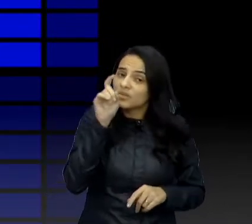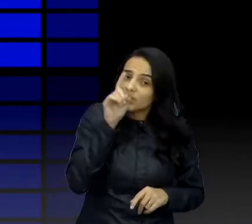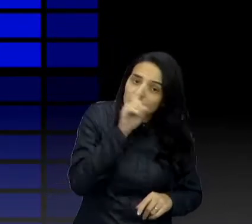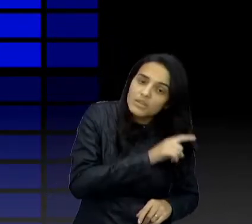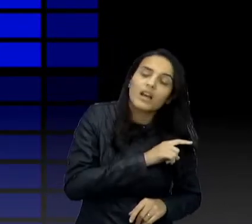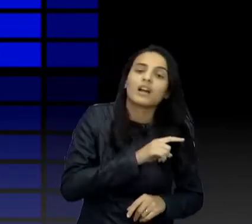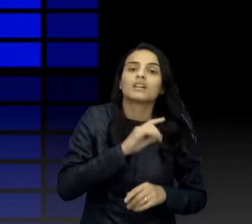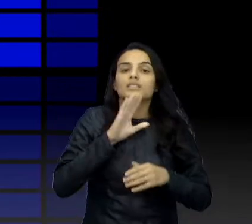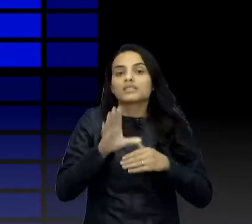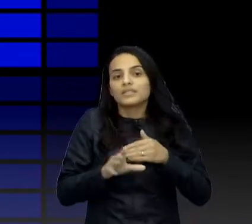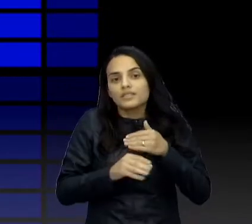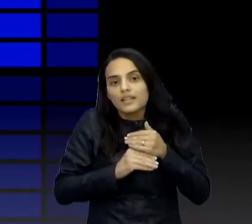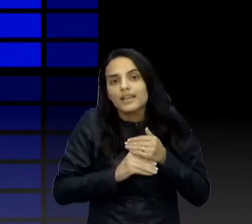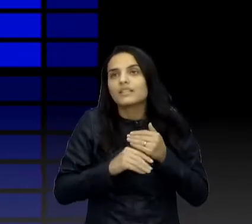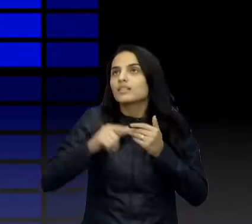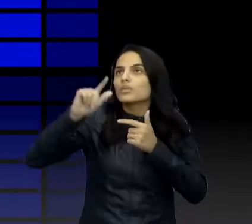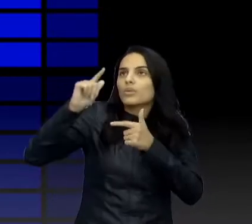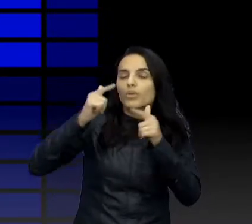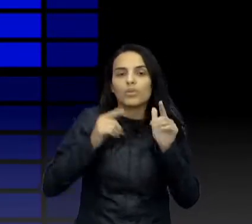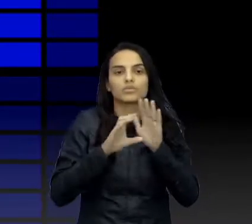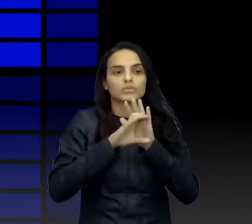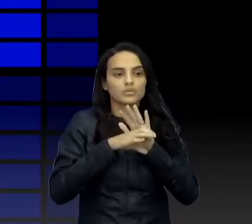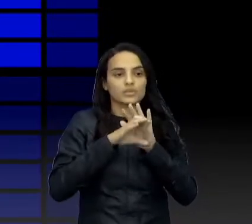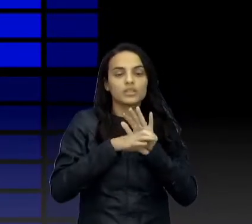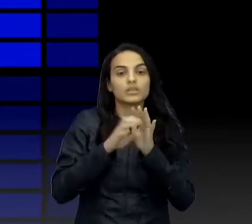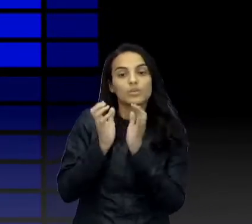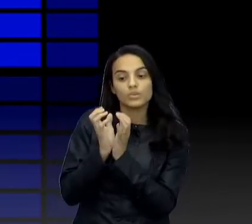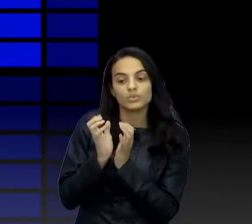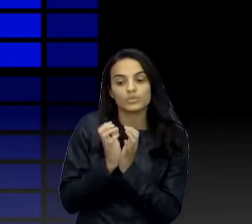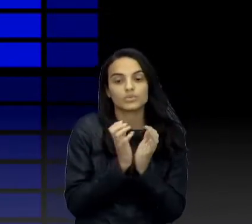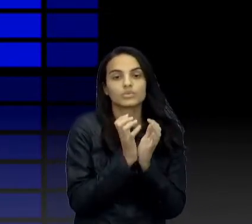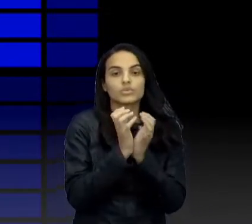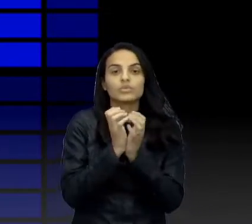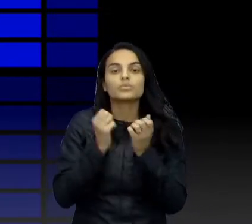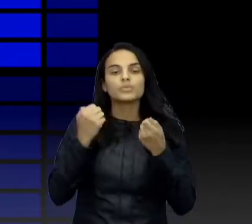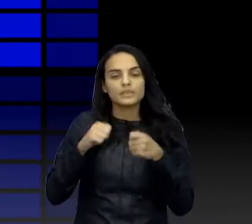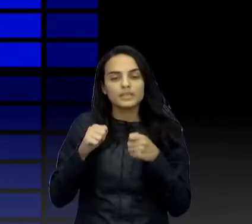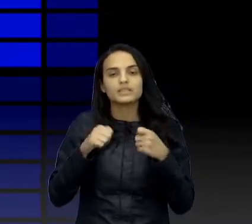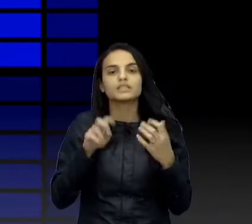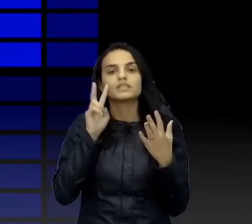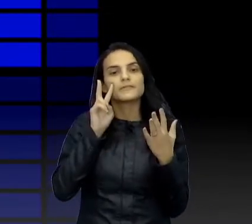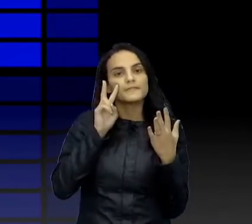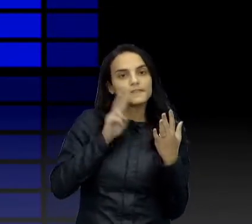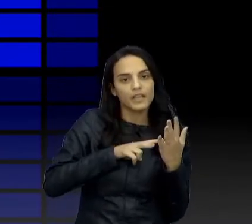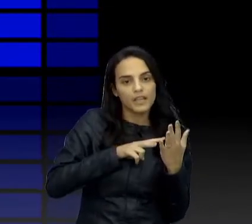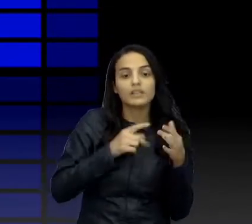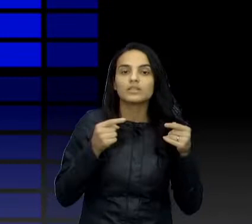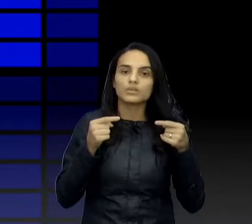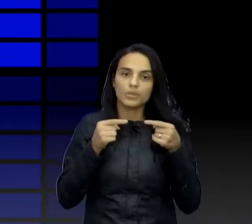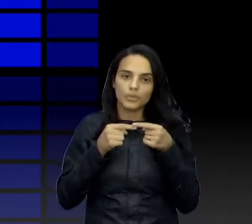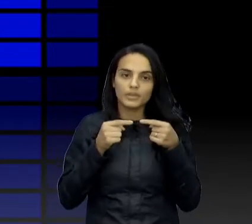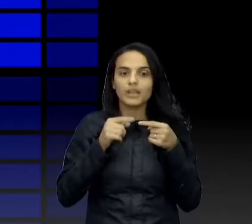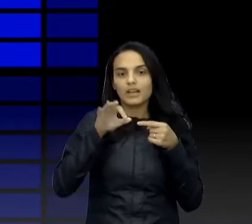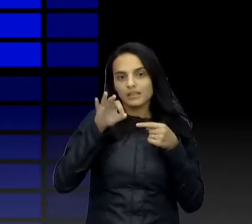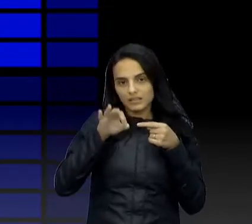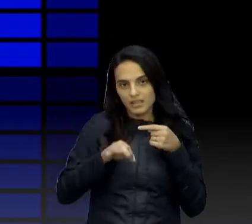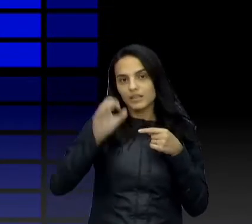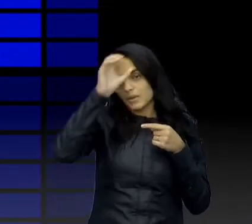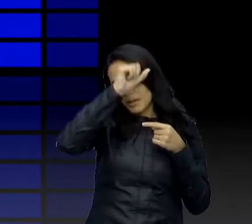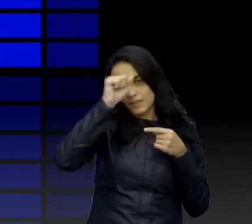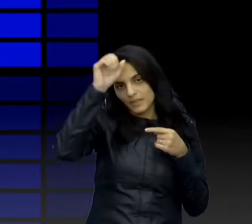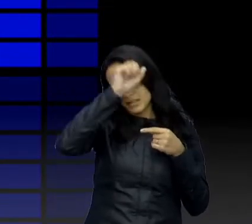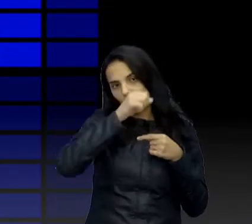de ser inserido, né, em outros contextos, esses grupos precisam aí rever e voltar, no caso, a reaprender uma